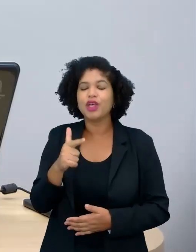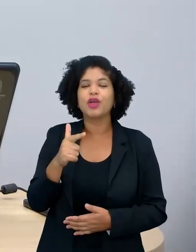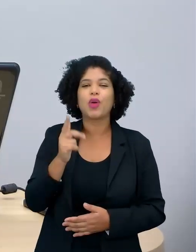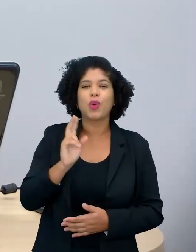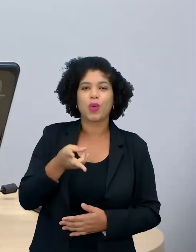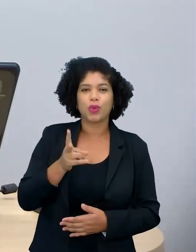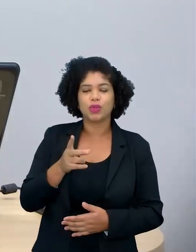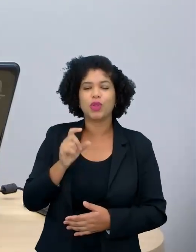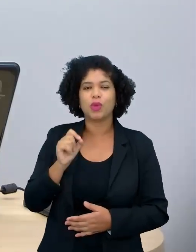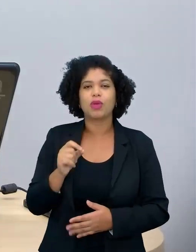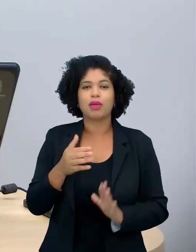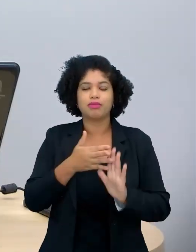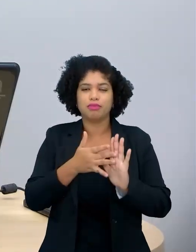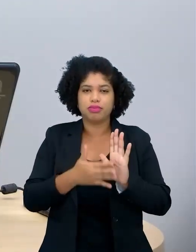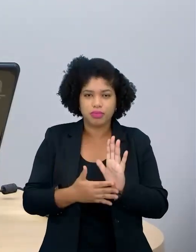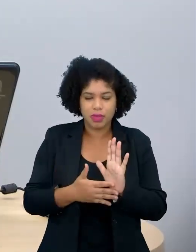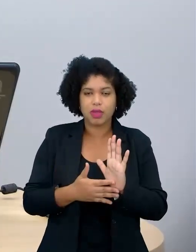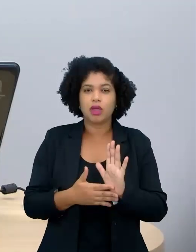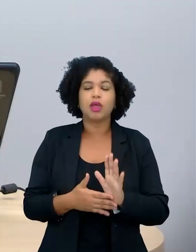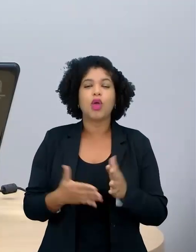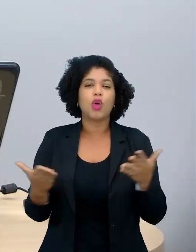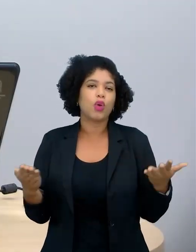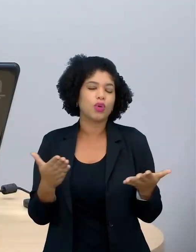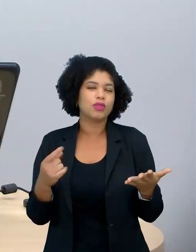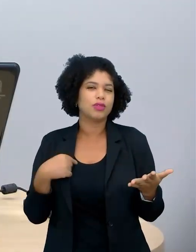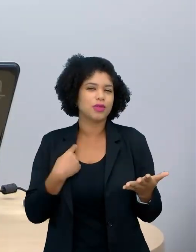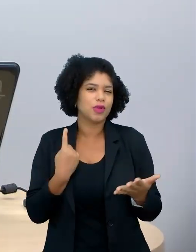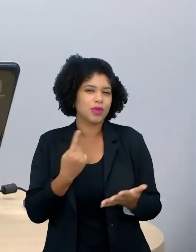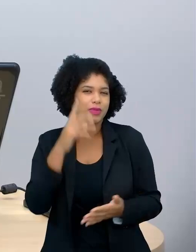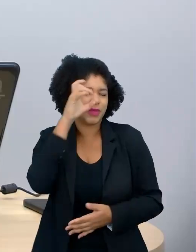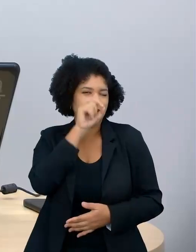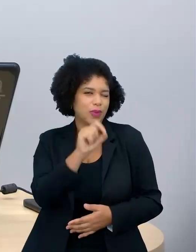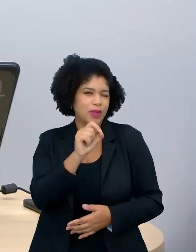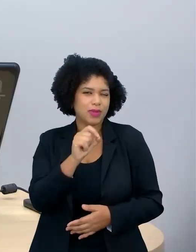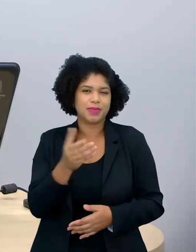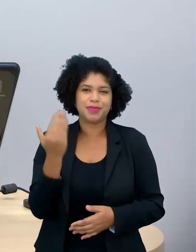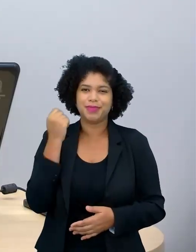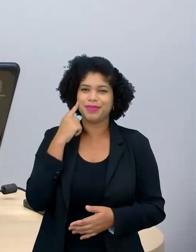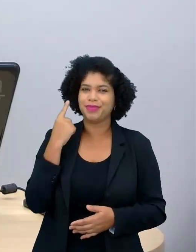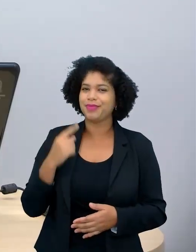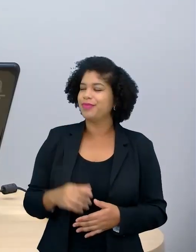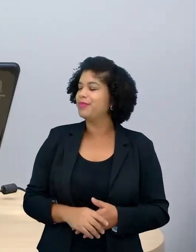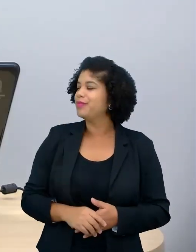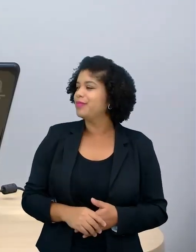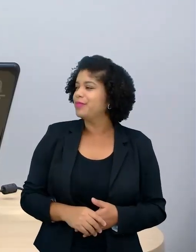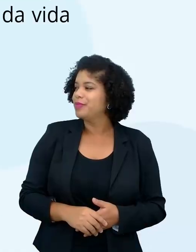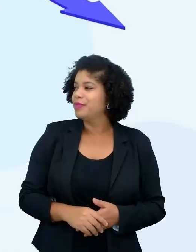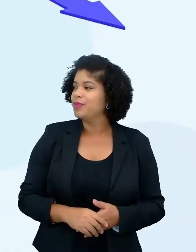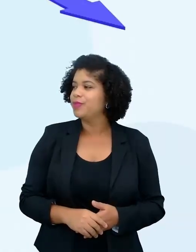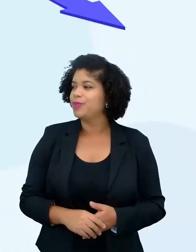de recuperação e o percurso da pauta de hoje na tela, por favor, produção.